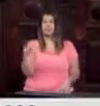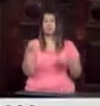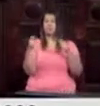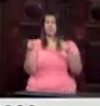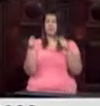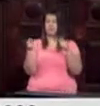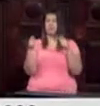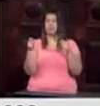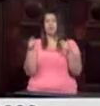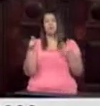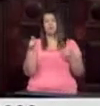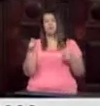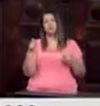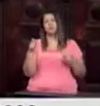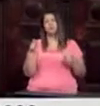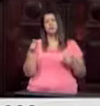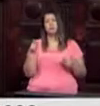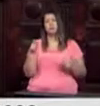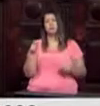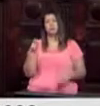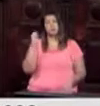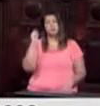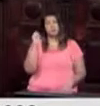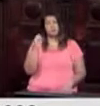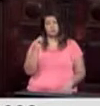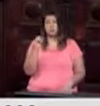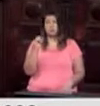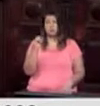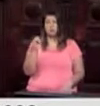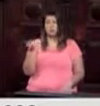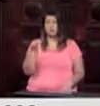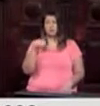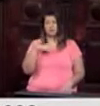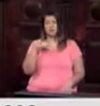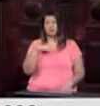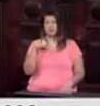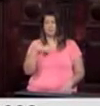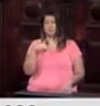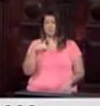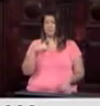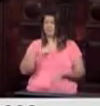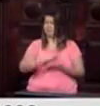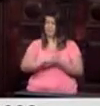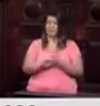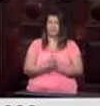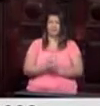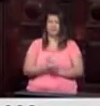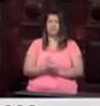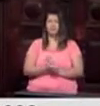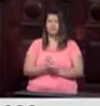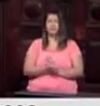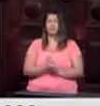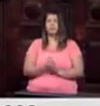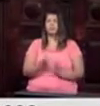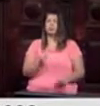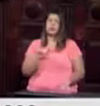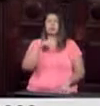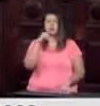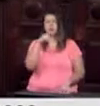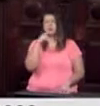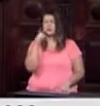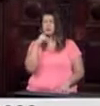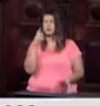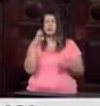de Janeiro, mesmo sob a mais dura repressão, foi impossível sufocar o